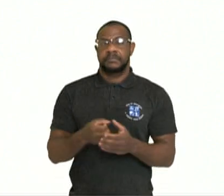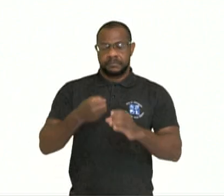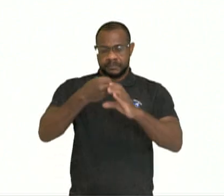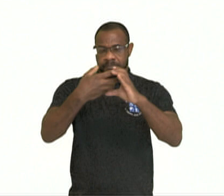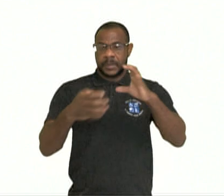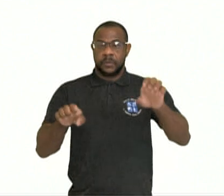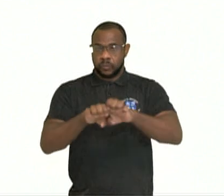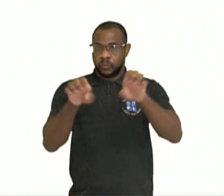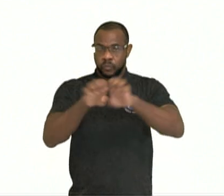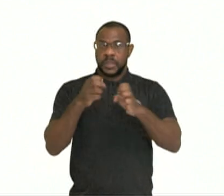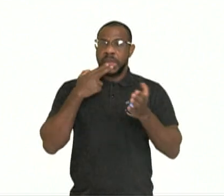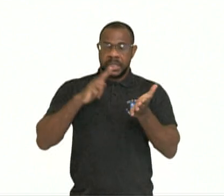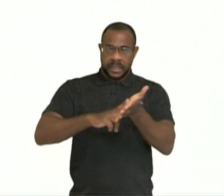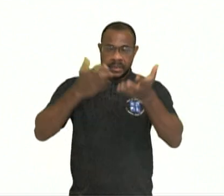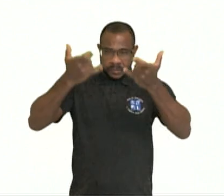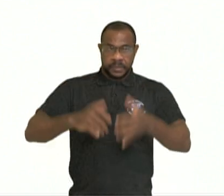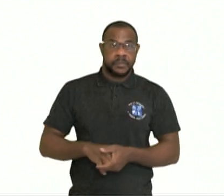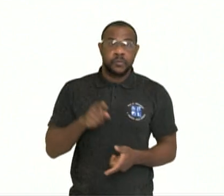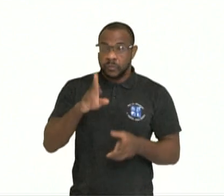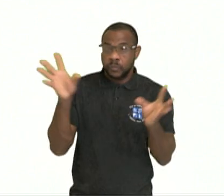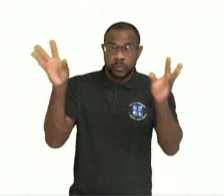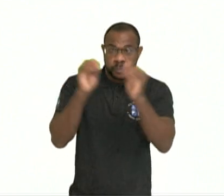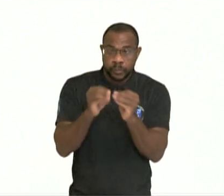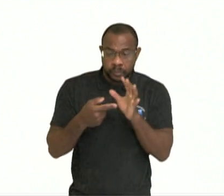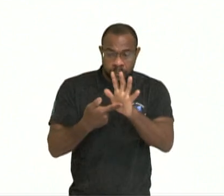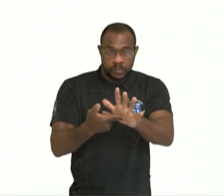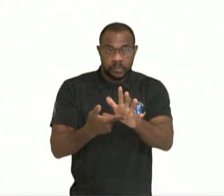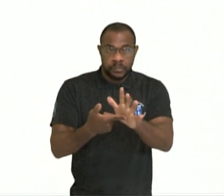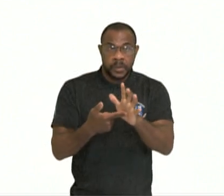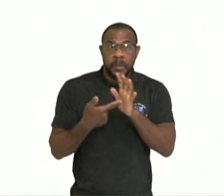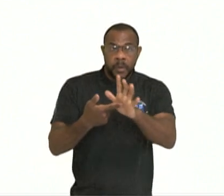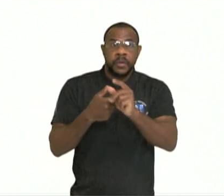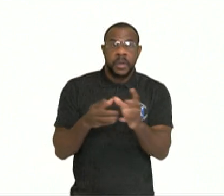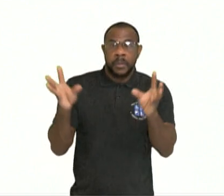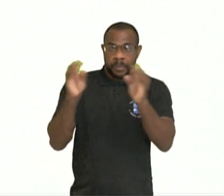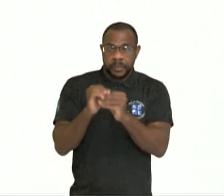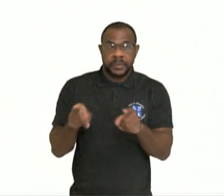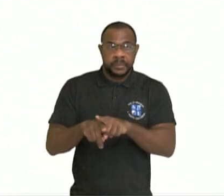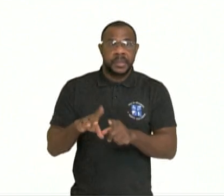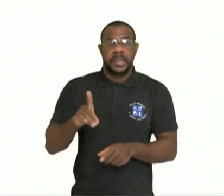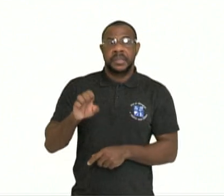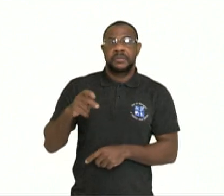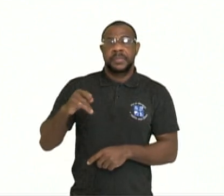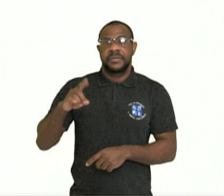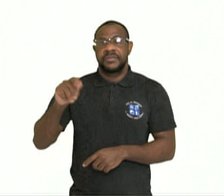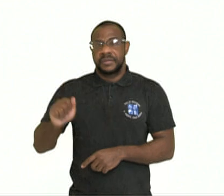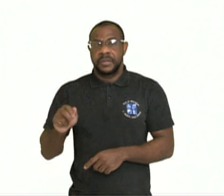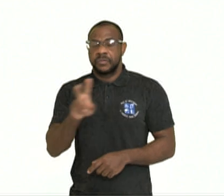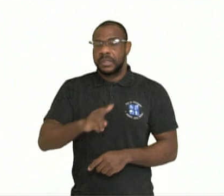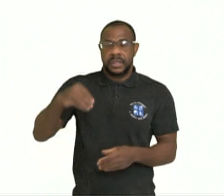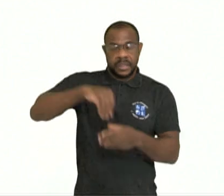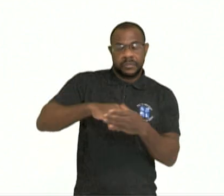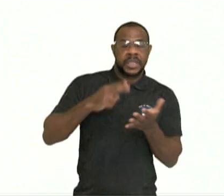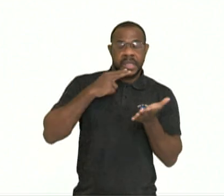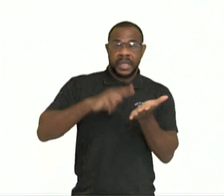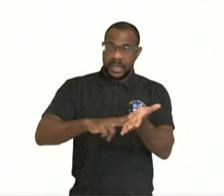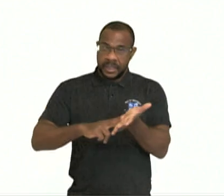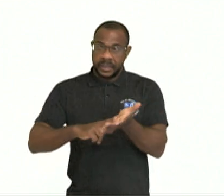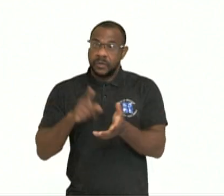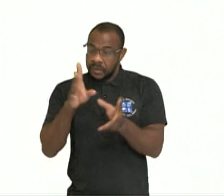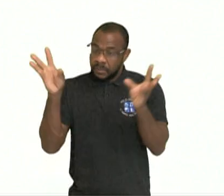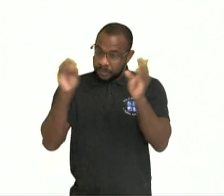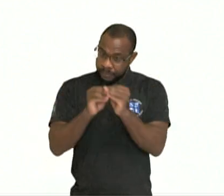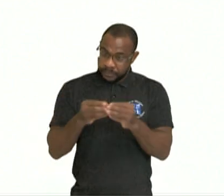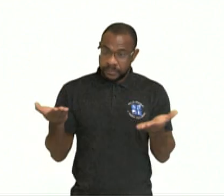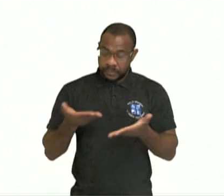aberta. Faça um breve resumo apresentando a conclusão e a despedida utilizada nesta carta.